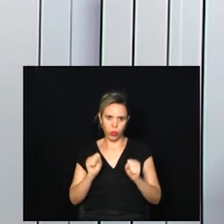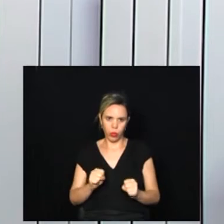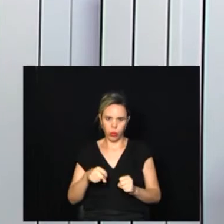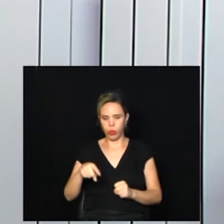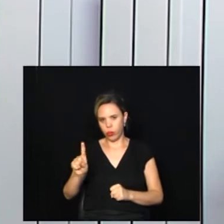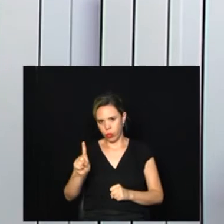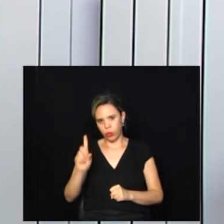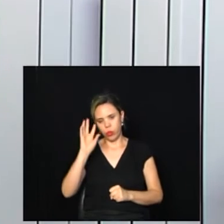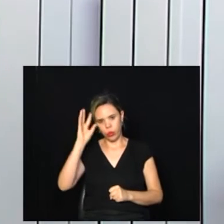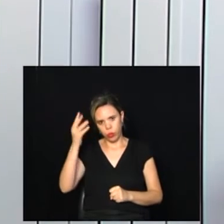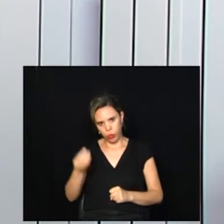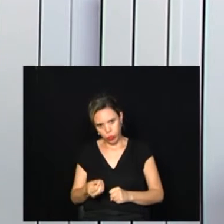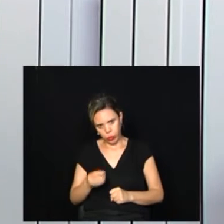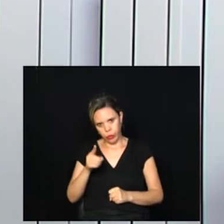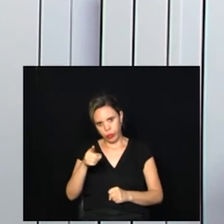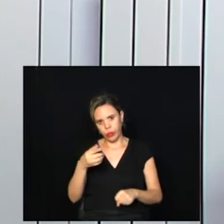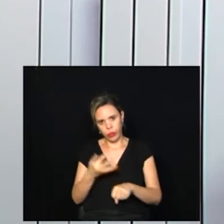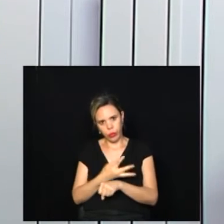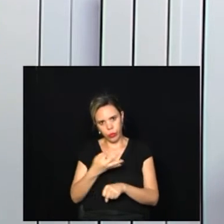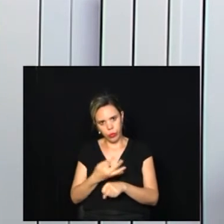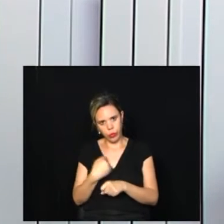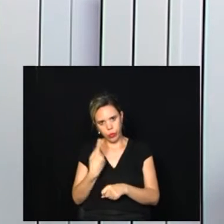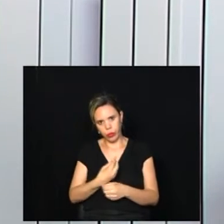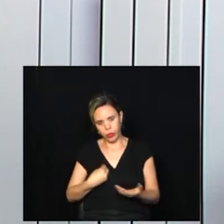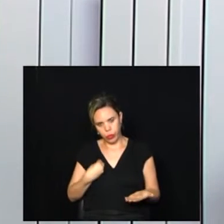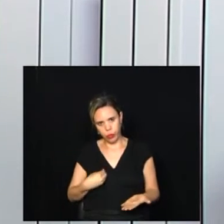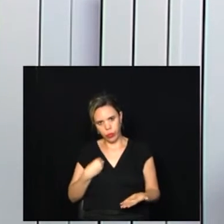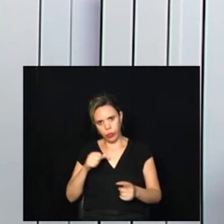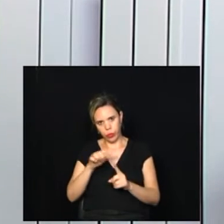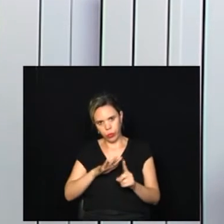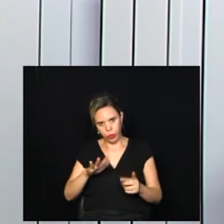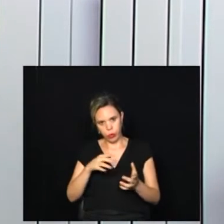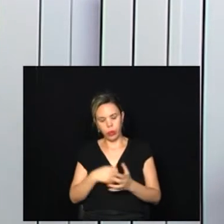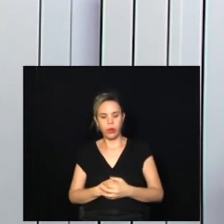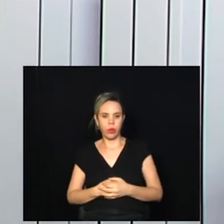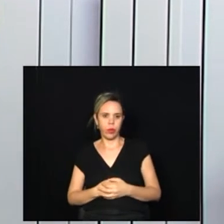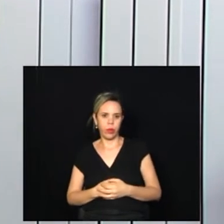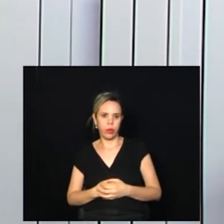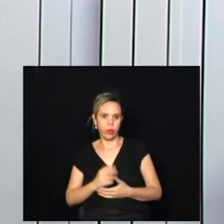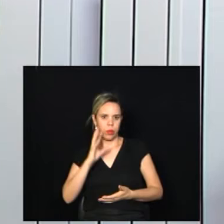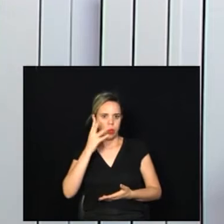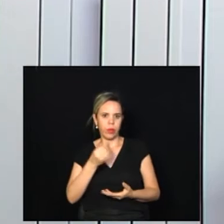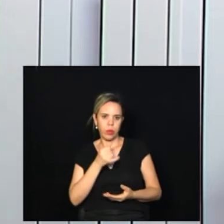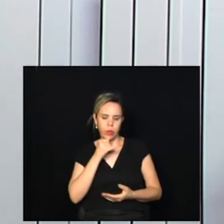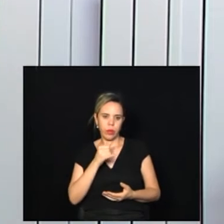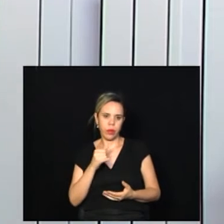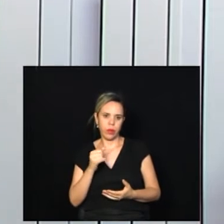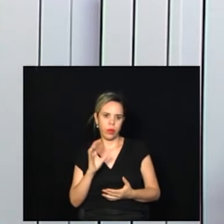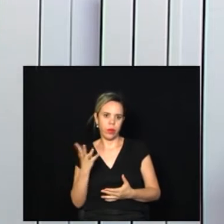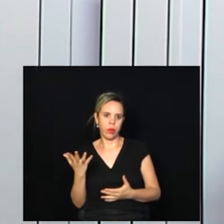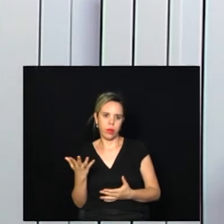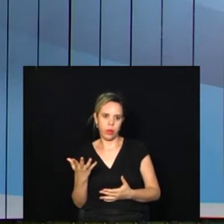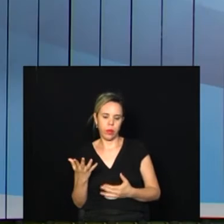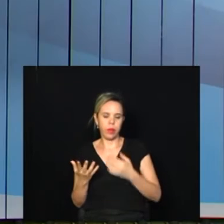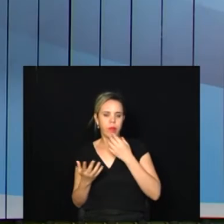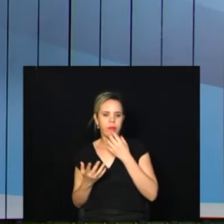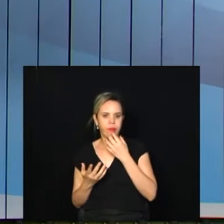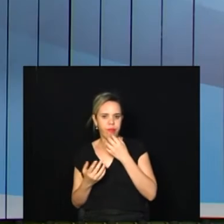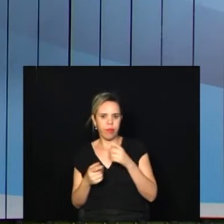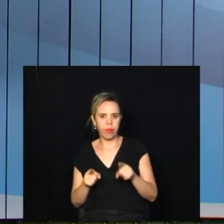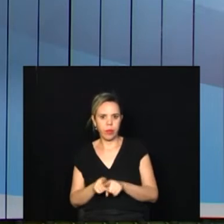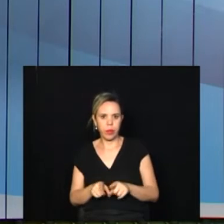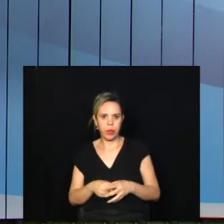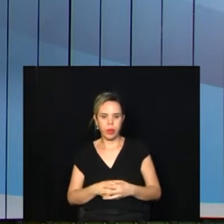pode entender o que você passou, porque nós vivemos em sociedade, e para entender o que acontece também,